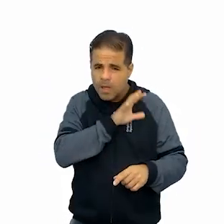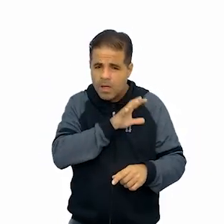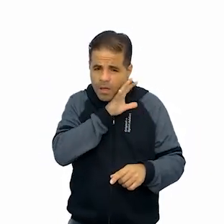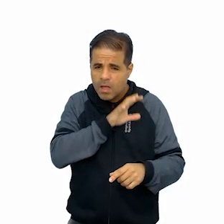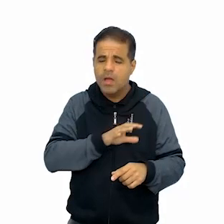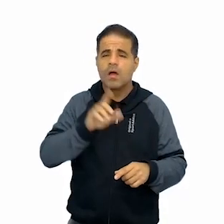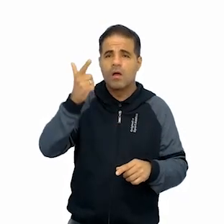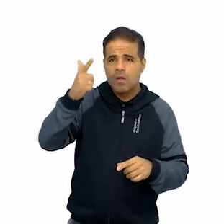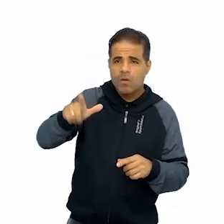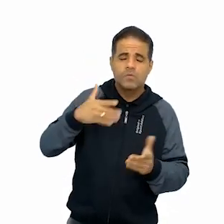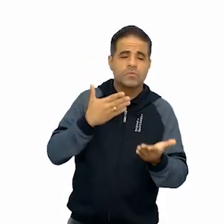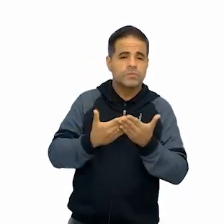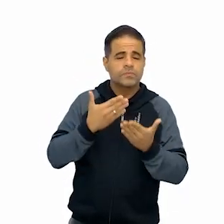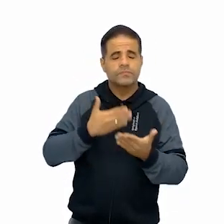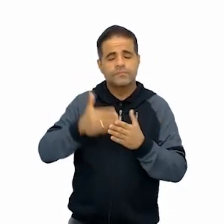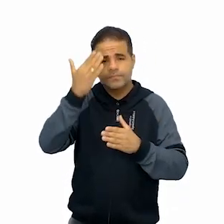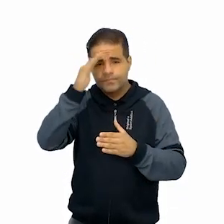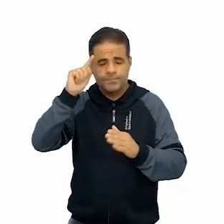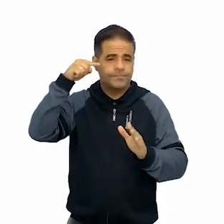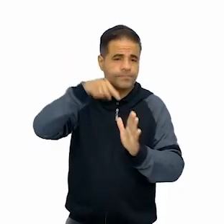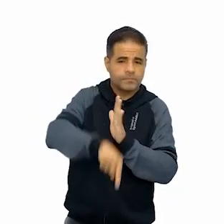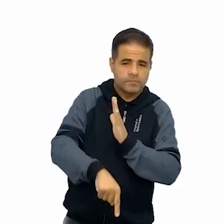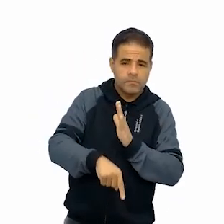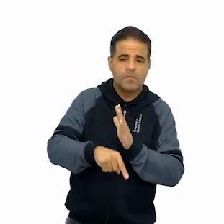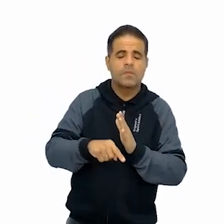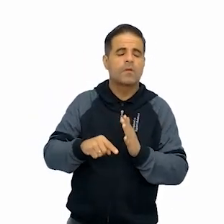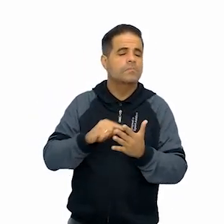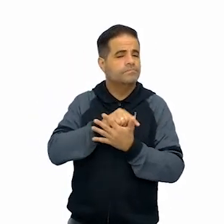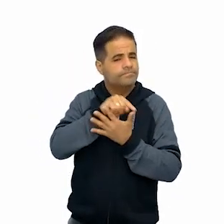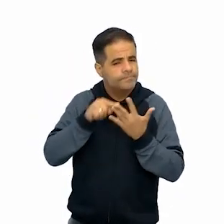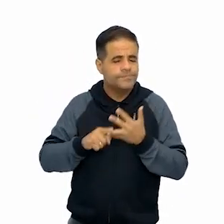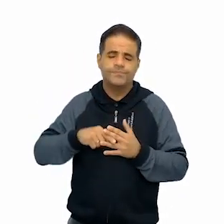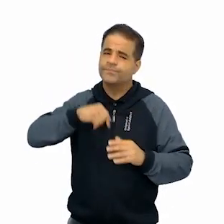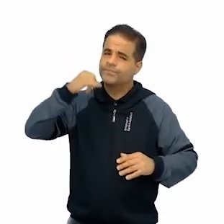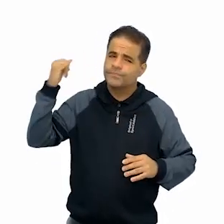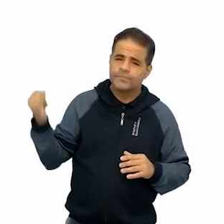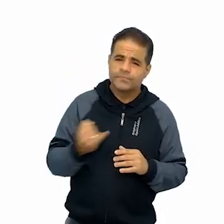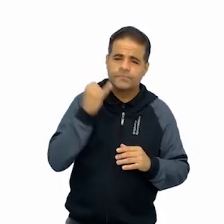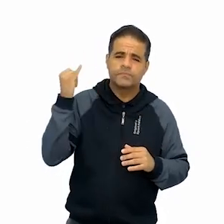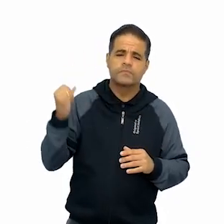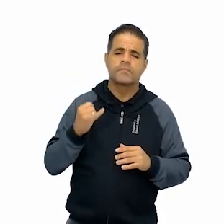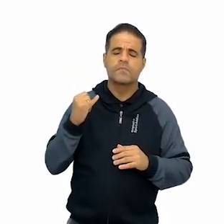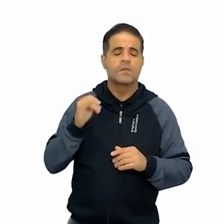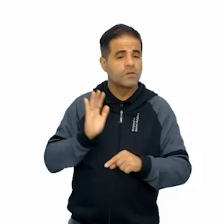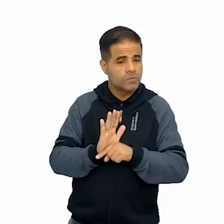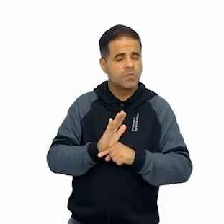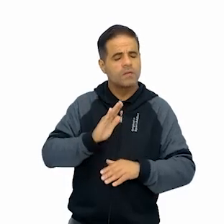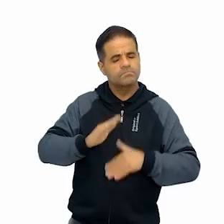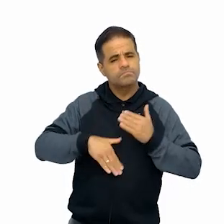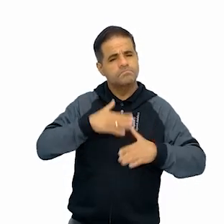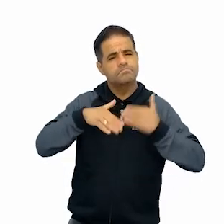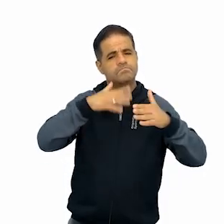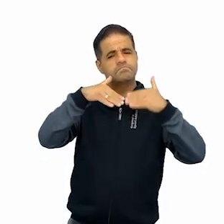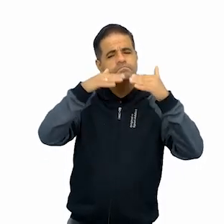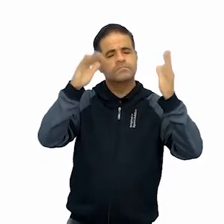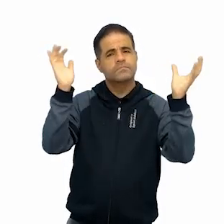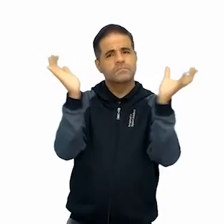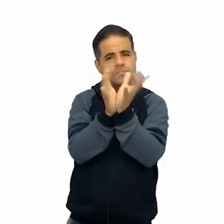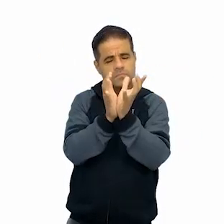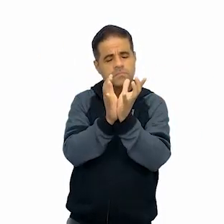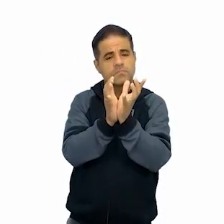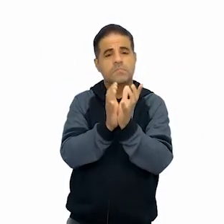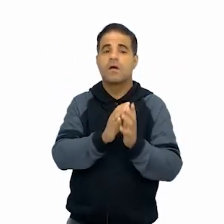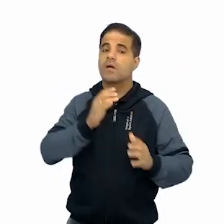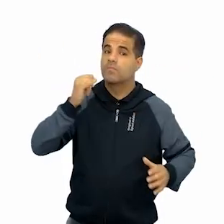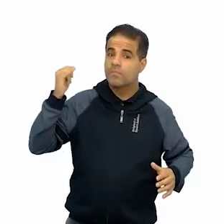o estudo, entendimento e aprofundamento são muito importantes para que possa desenvolver o trabalho com sua turma.